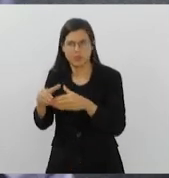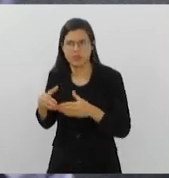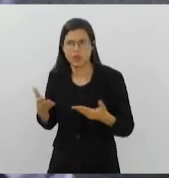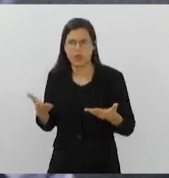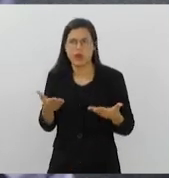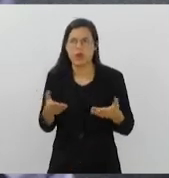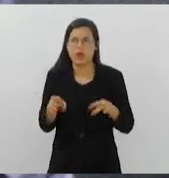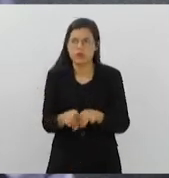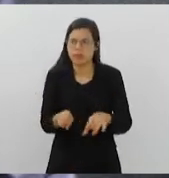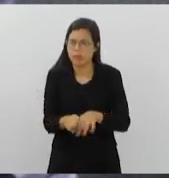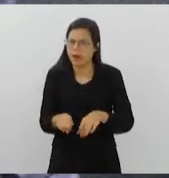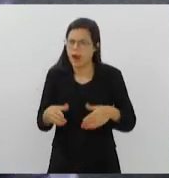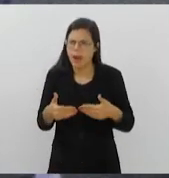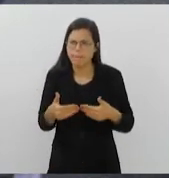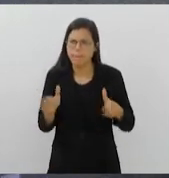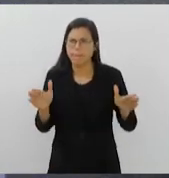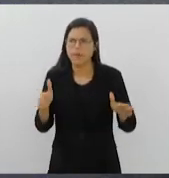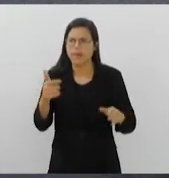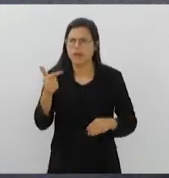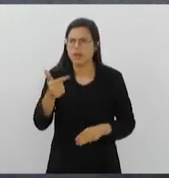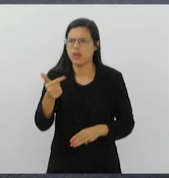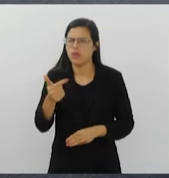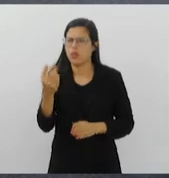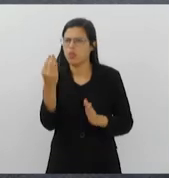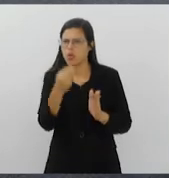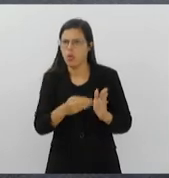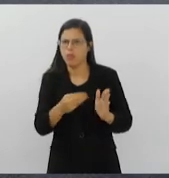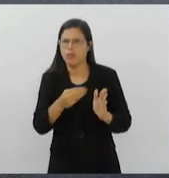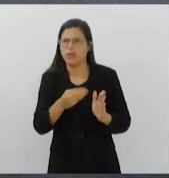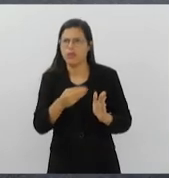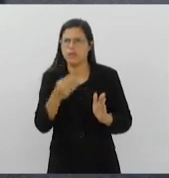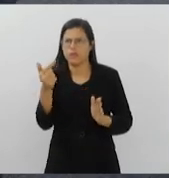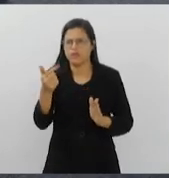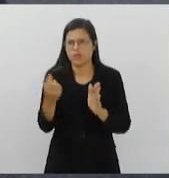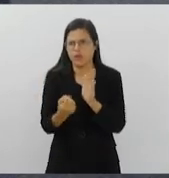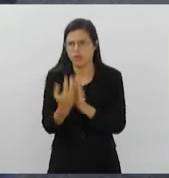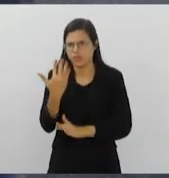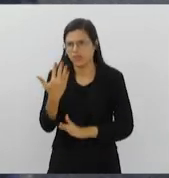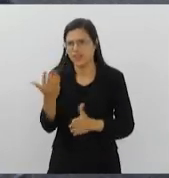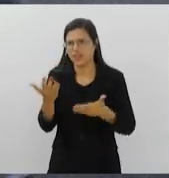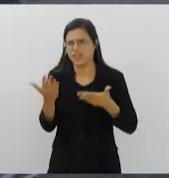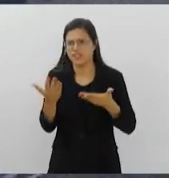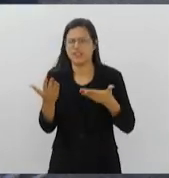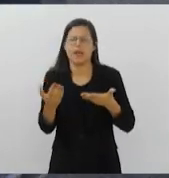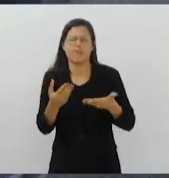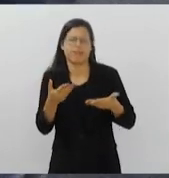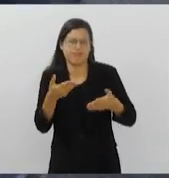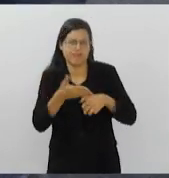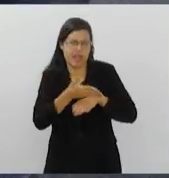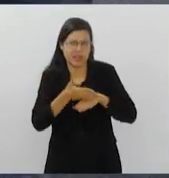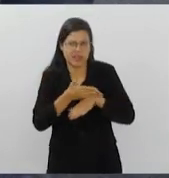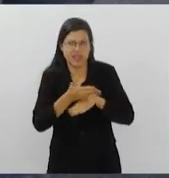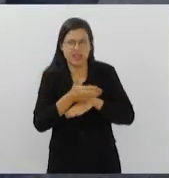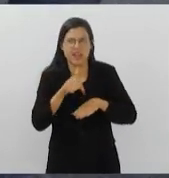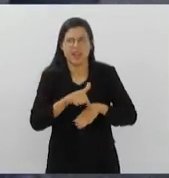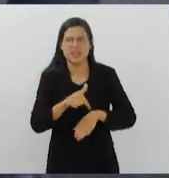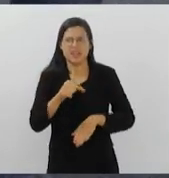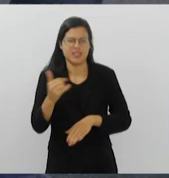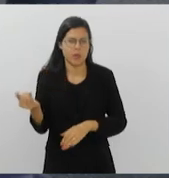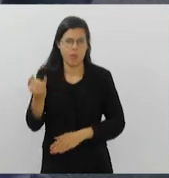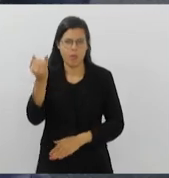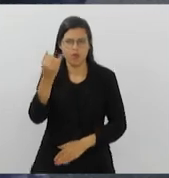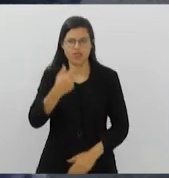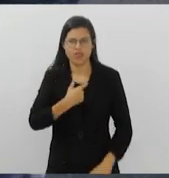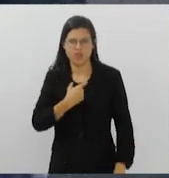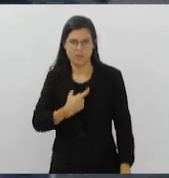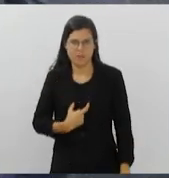para todos os deputados e deputadas que queiram participar também da participação dessa importante medalha Tiradentes.